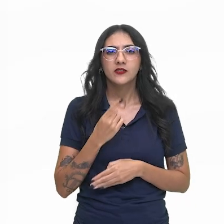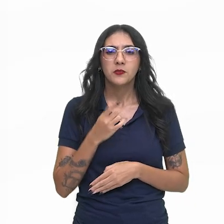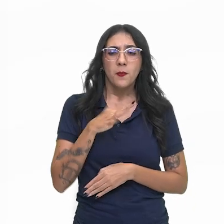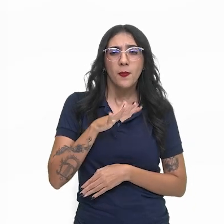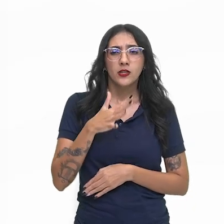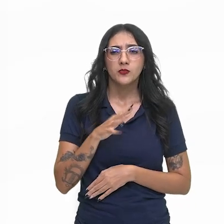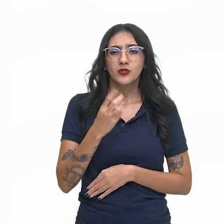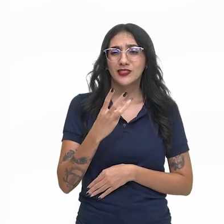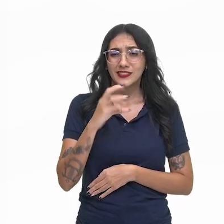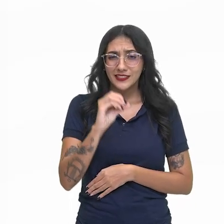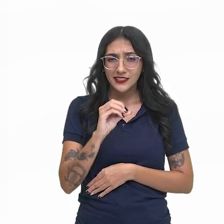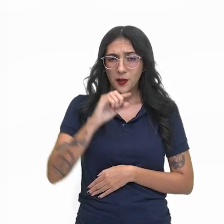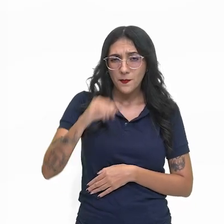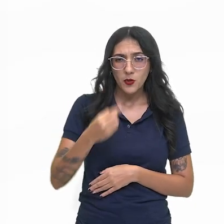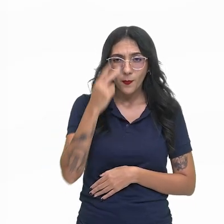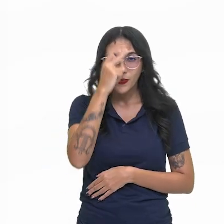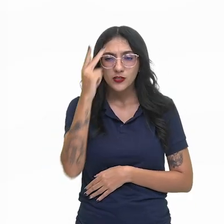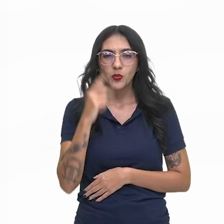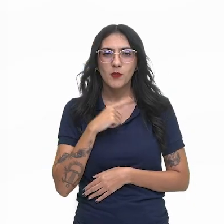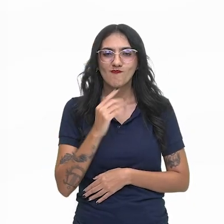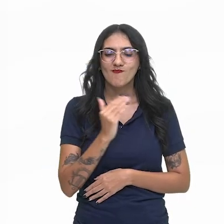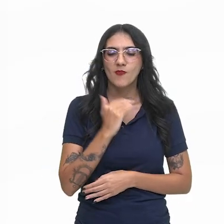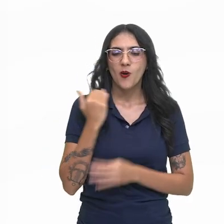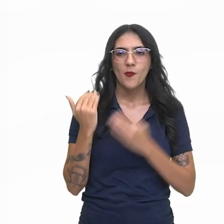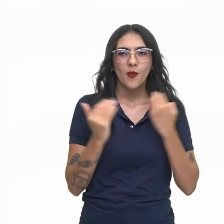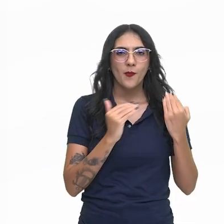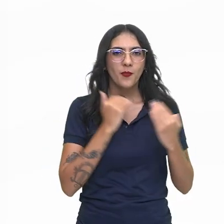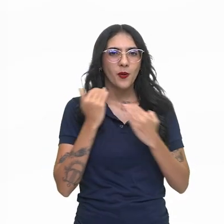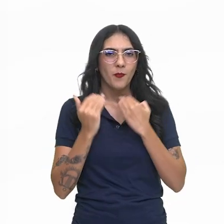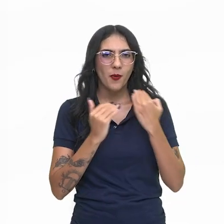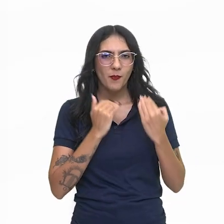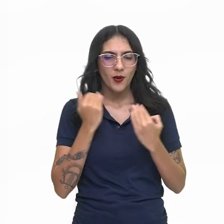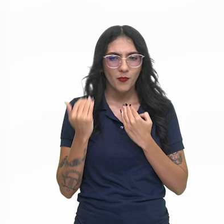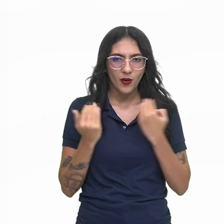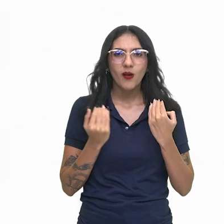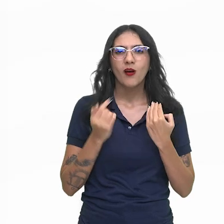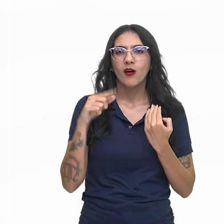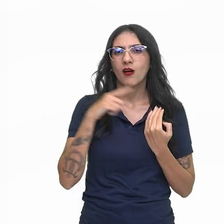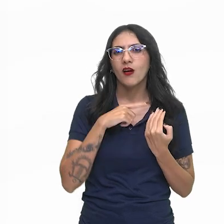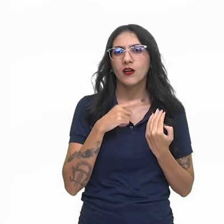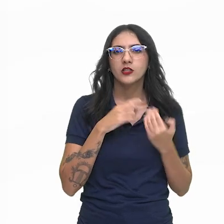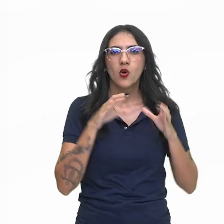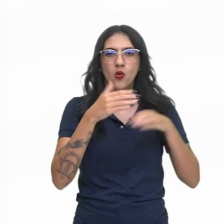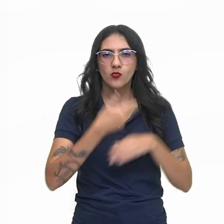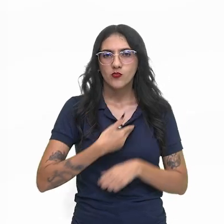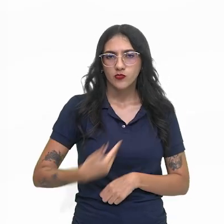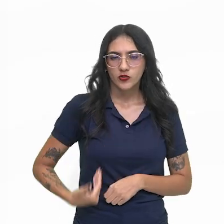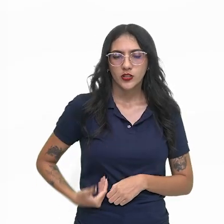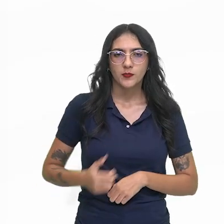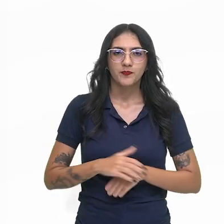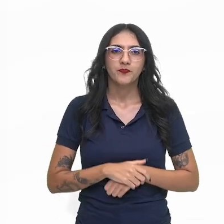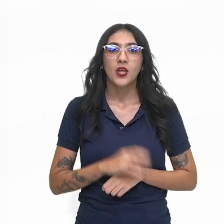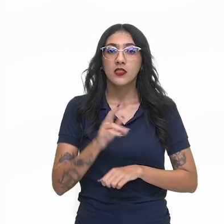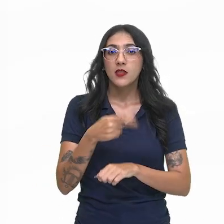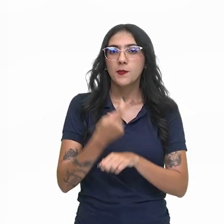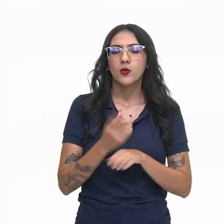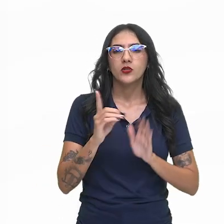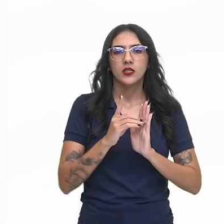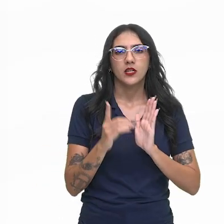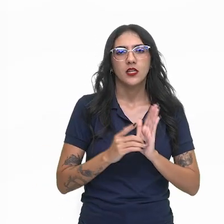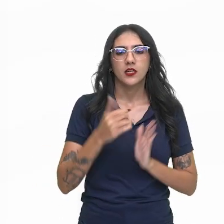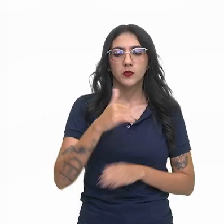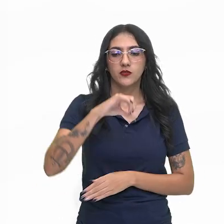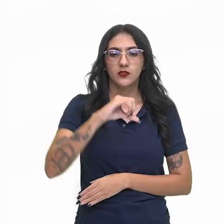mil pessoas tenham sido mortas pelo terrorismo promovido pelo Estado. Na década de